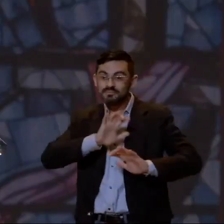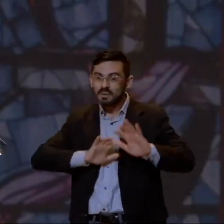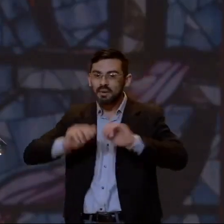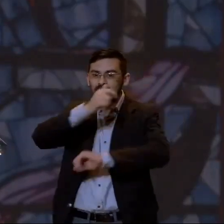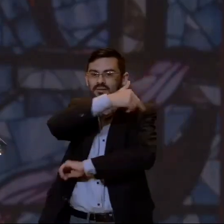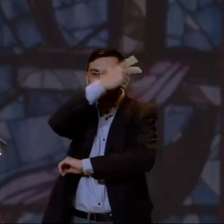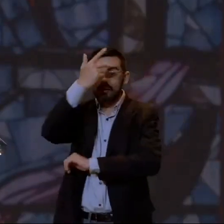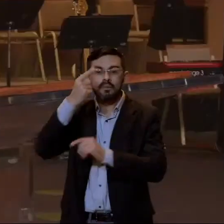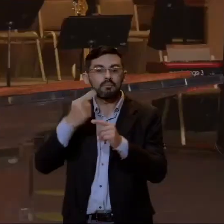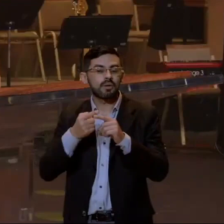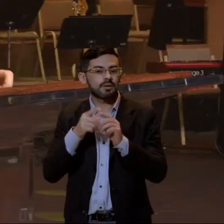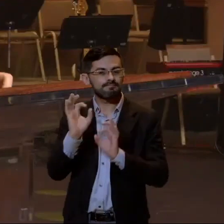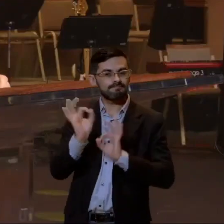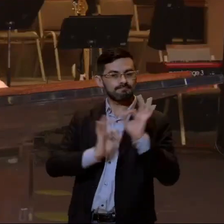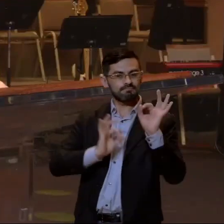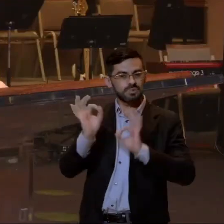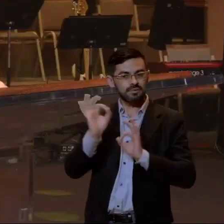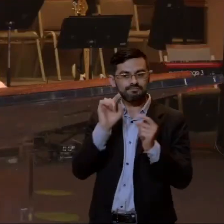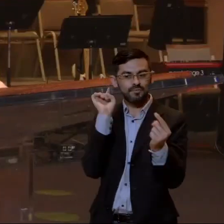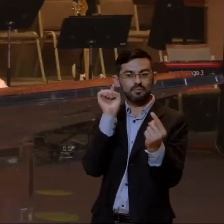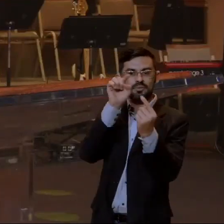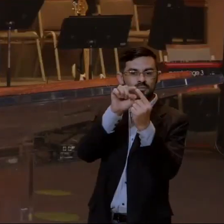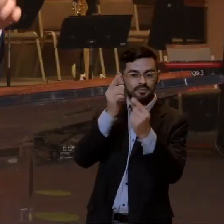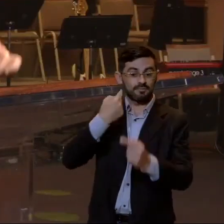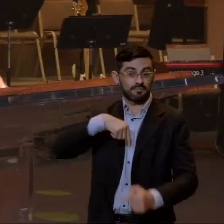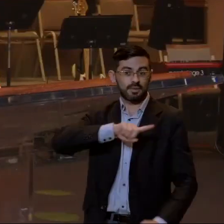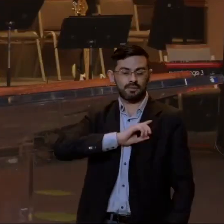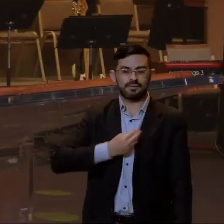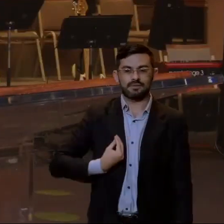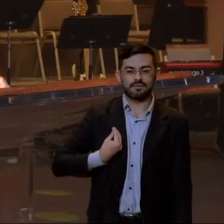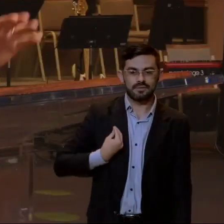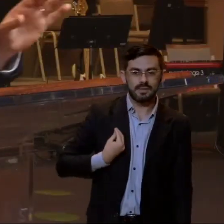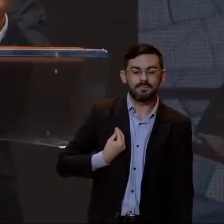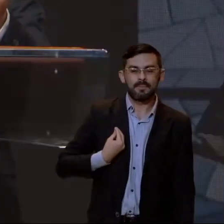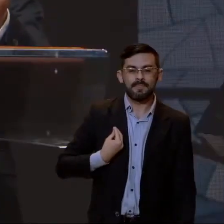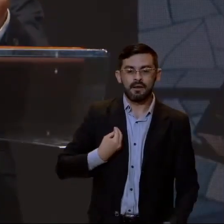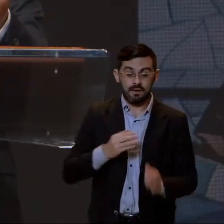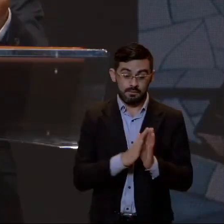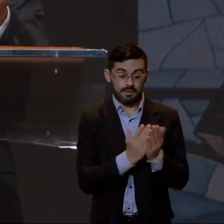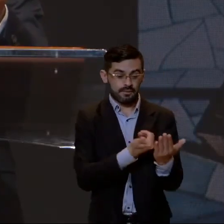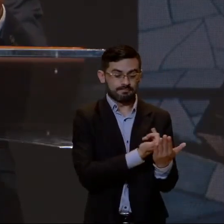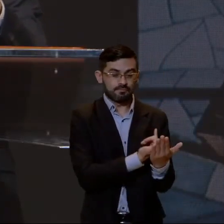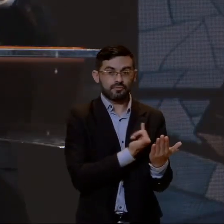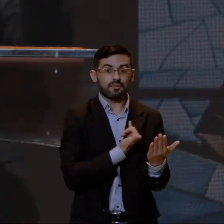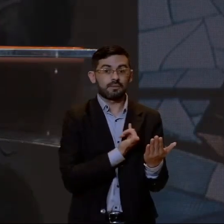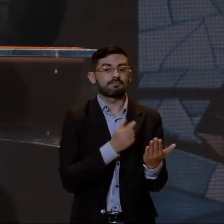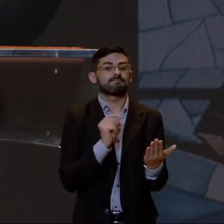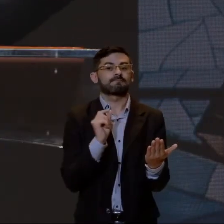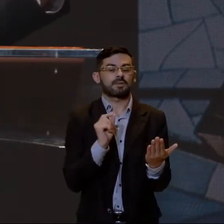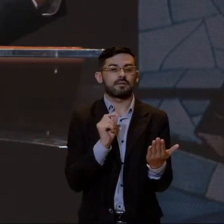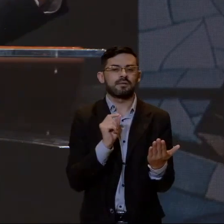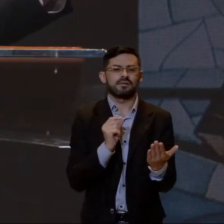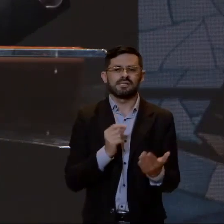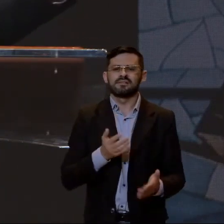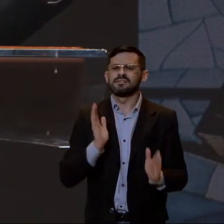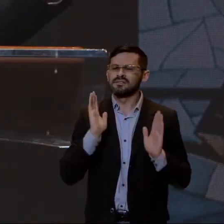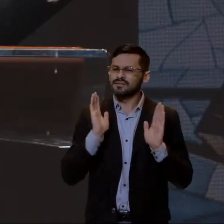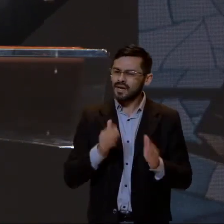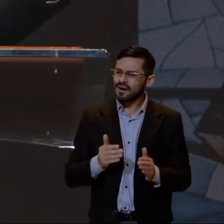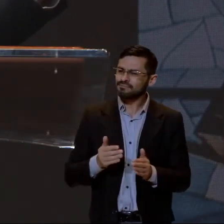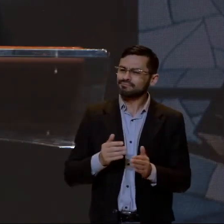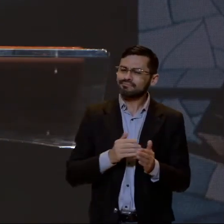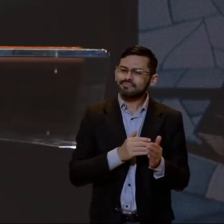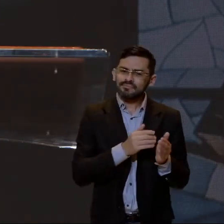Ele tem planos e propósitos para a nossa vida. A Bíblia vai dizer para a gente que, desde a última